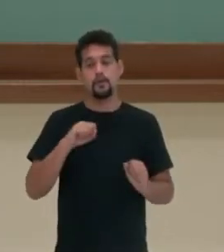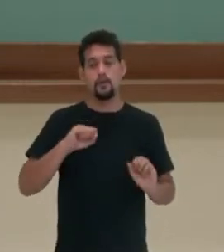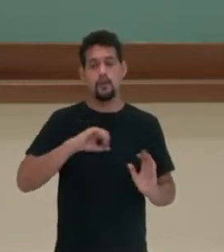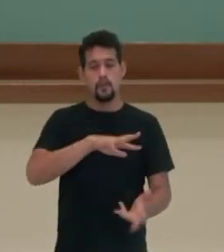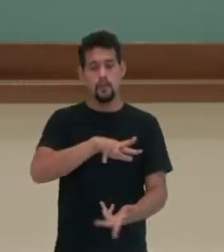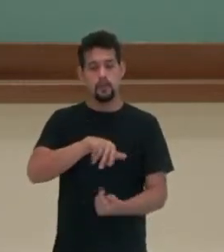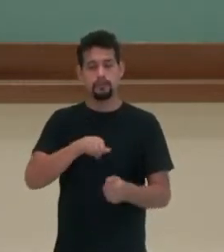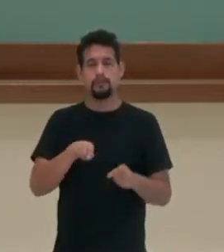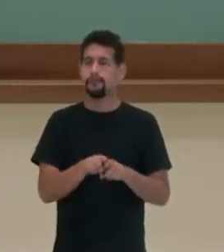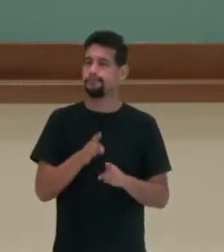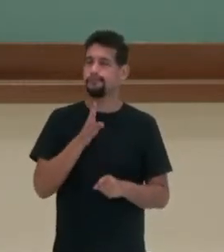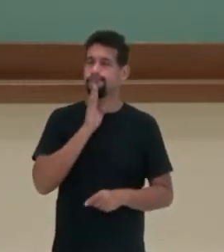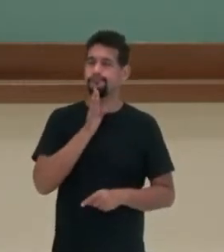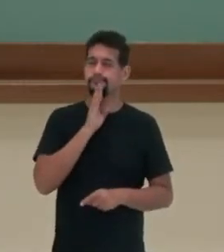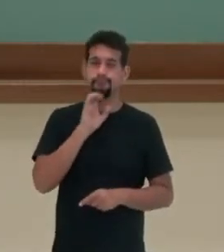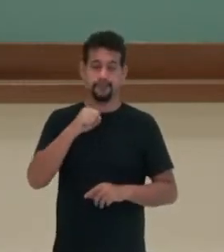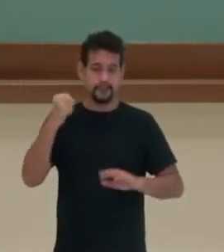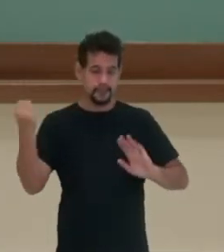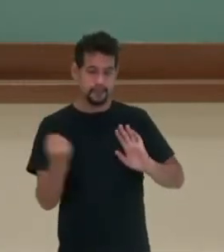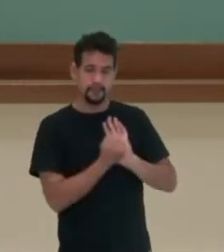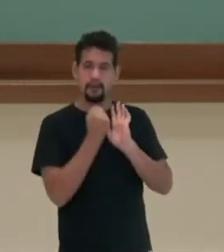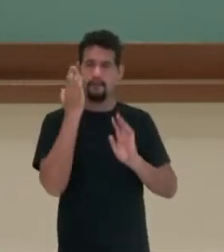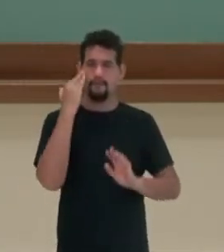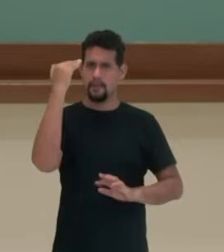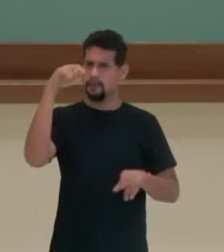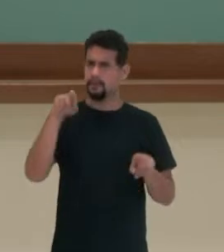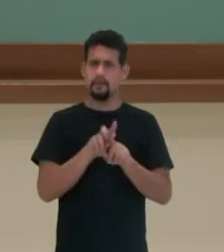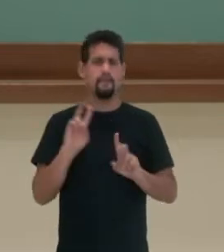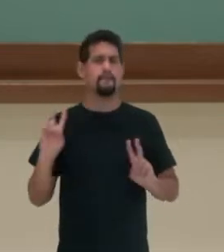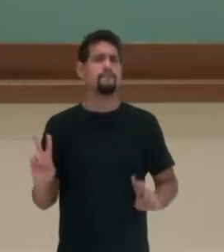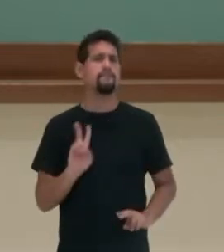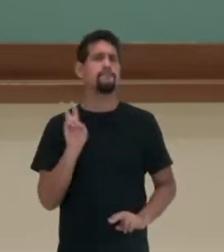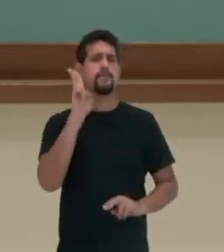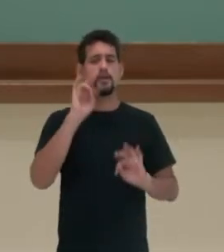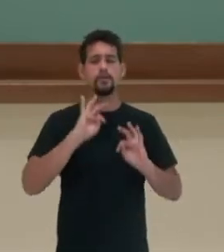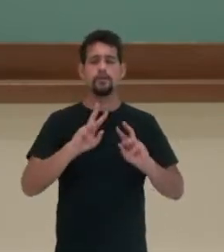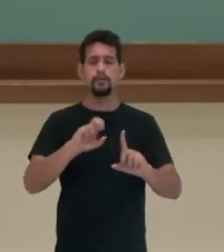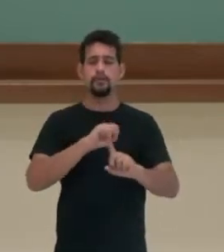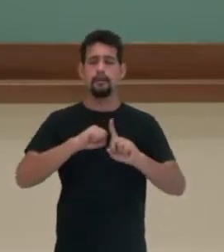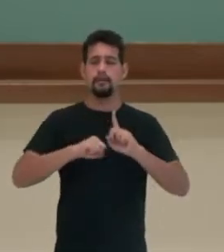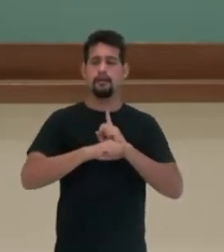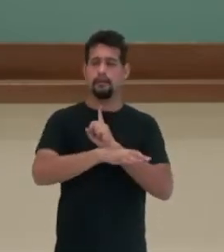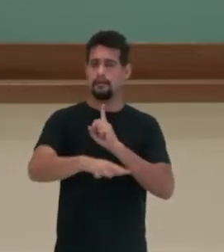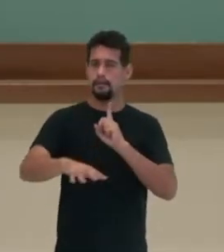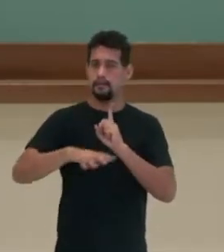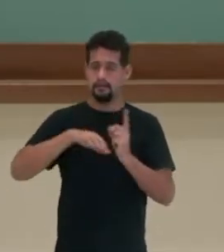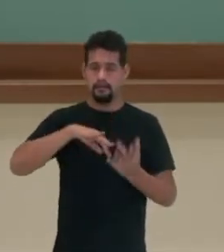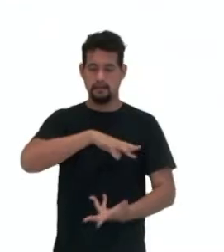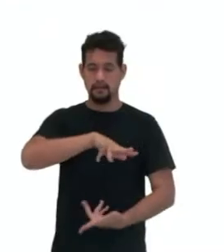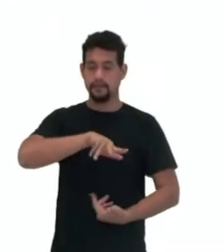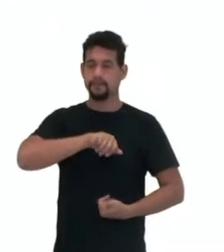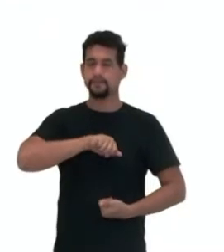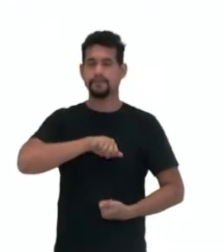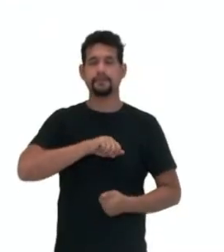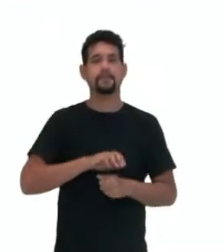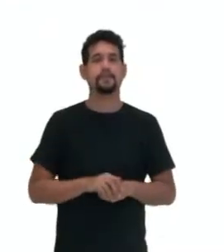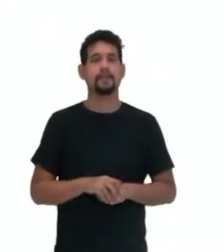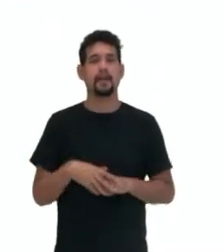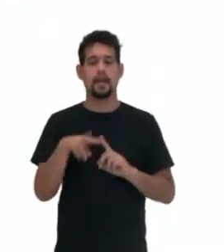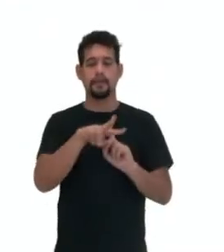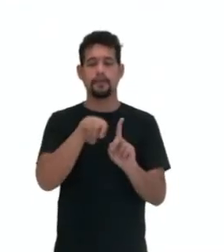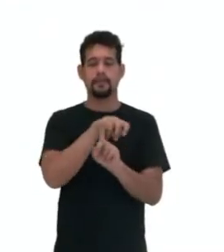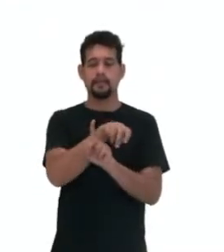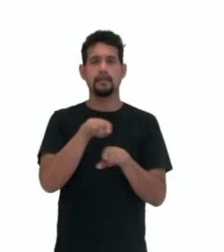hoje conhece, né, uma luta muito conhecida, muito valorizada por toda a sociedade mundial. A modalidade